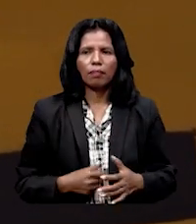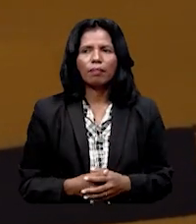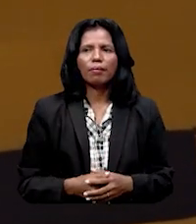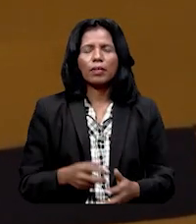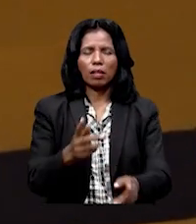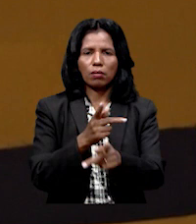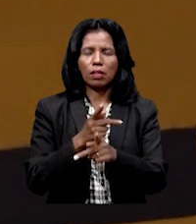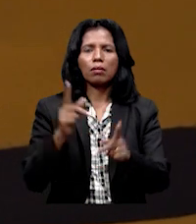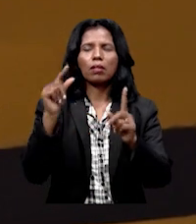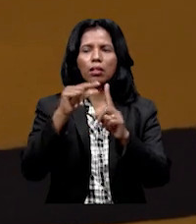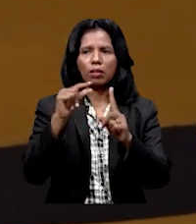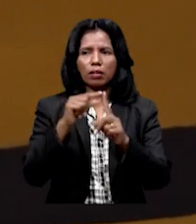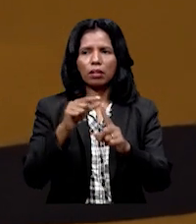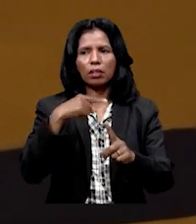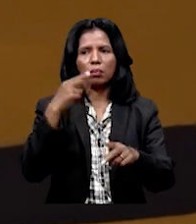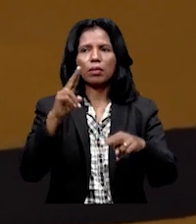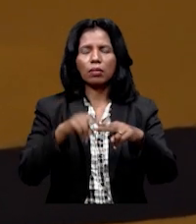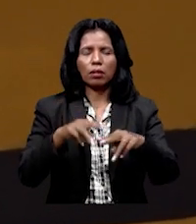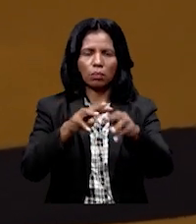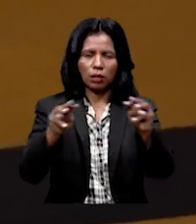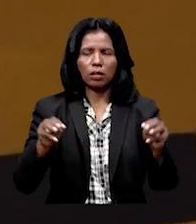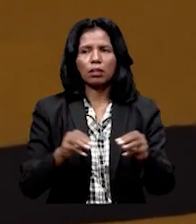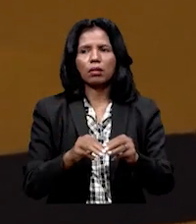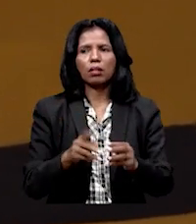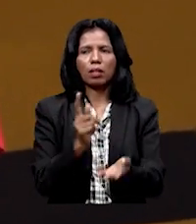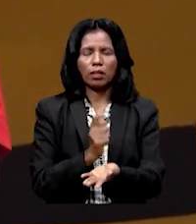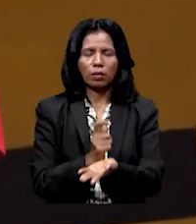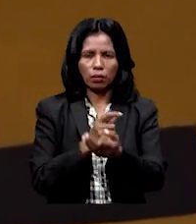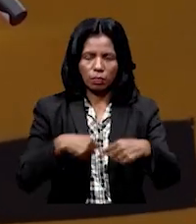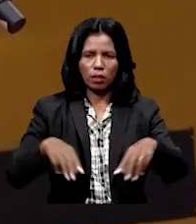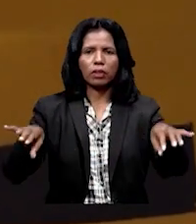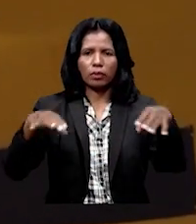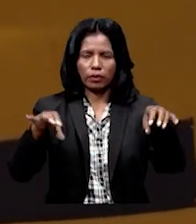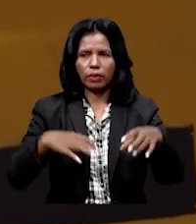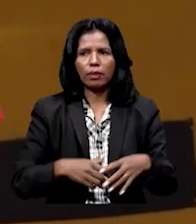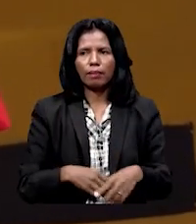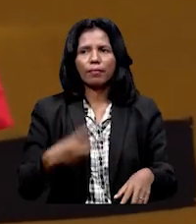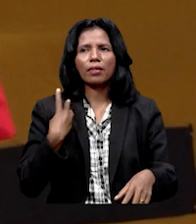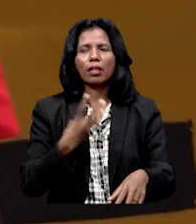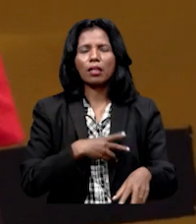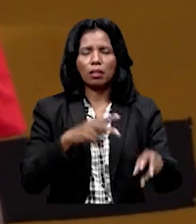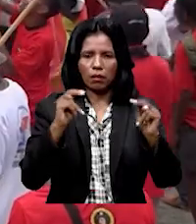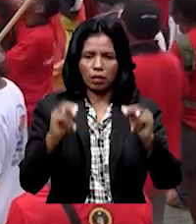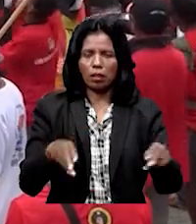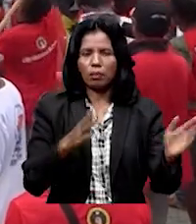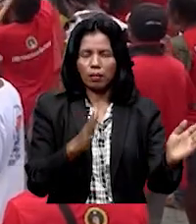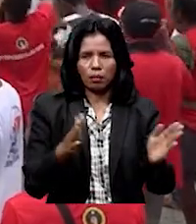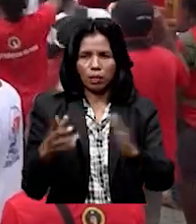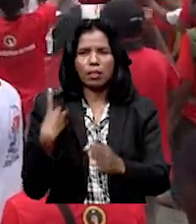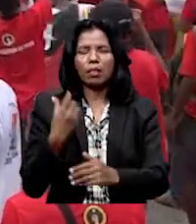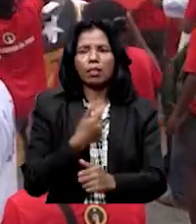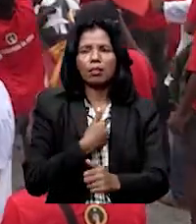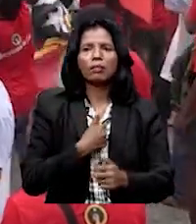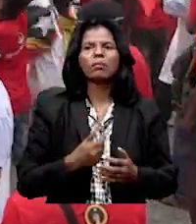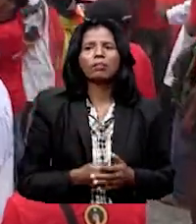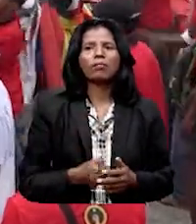cuidado le fua, sema tu batura munisipu, ata urua andoni ma basir bisu, ita ma tende prepara itene ha. Tu ira